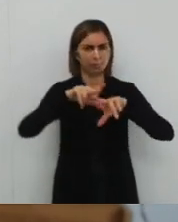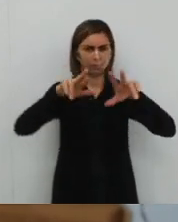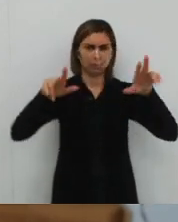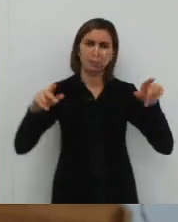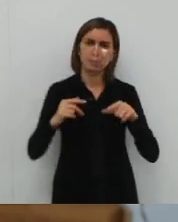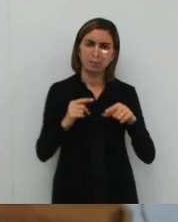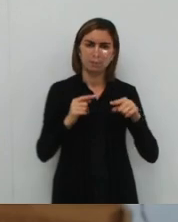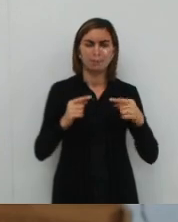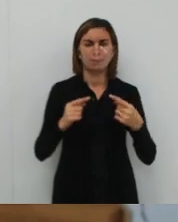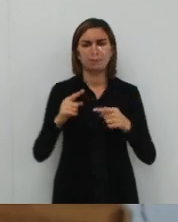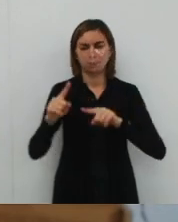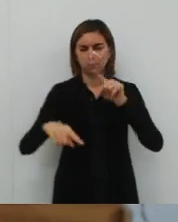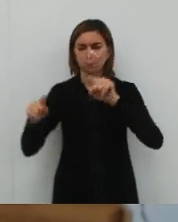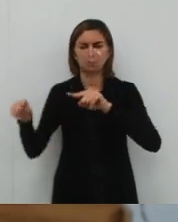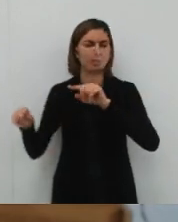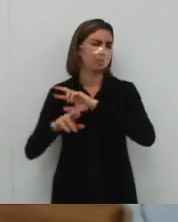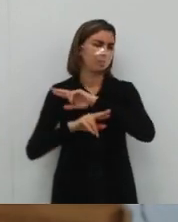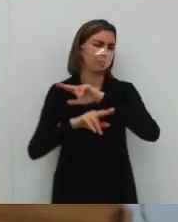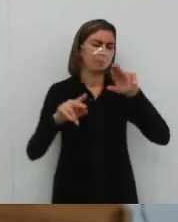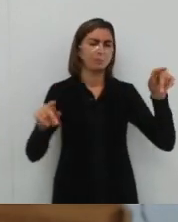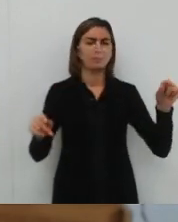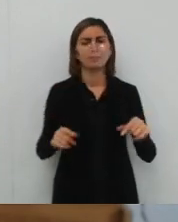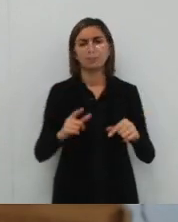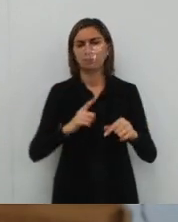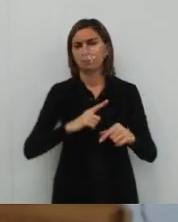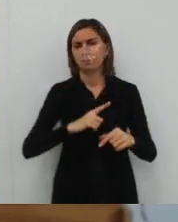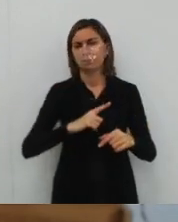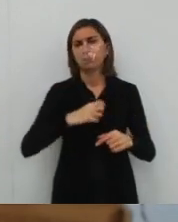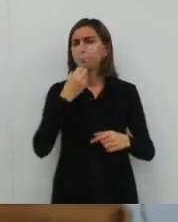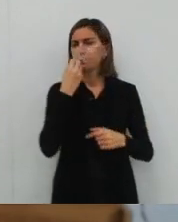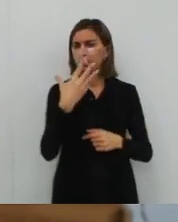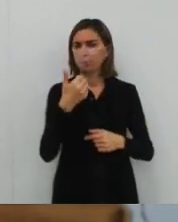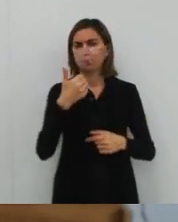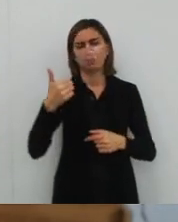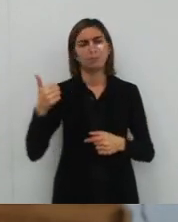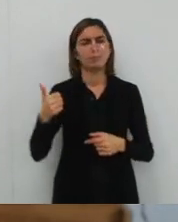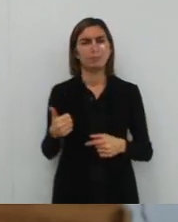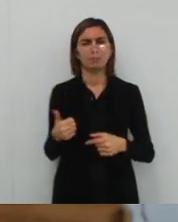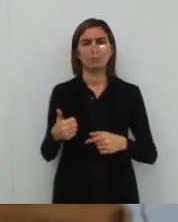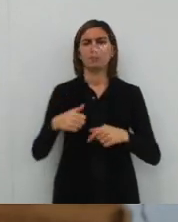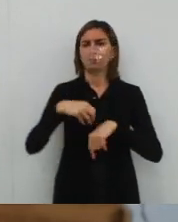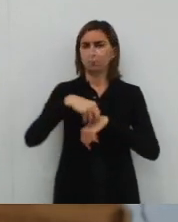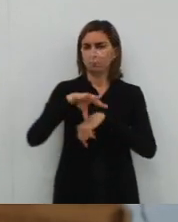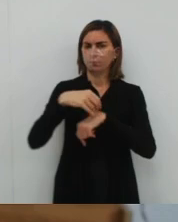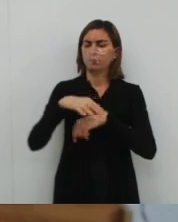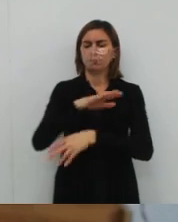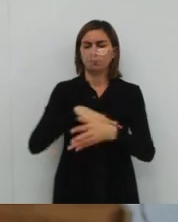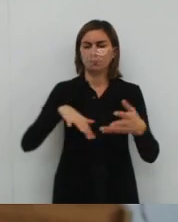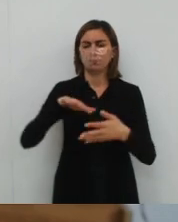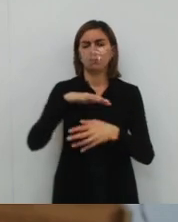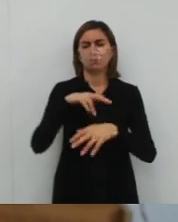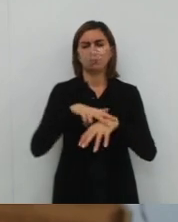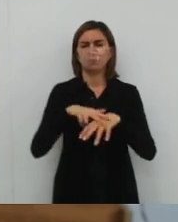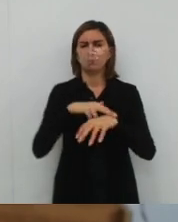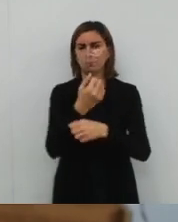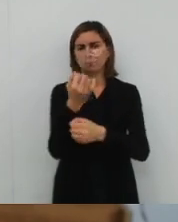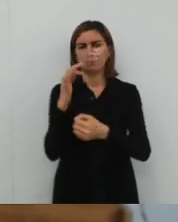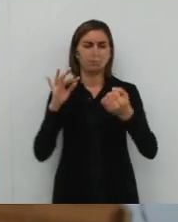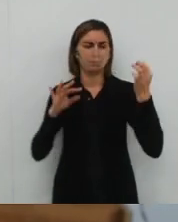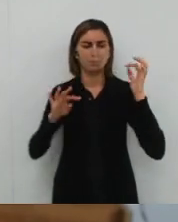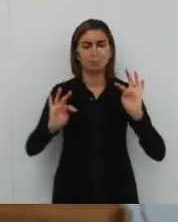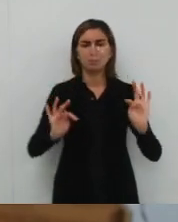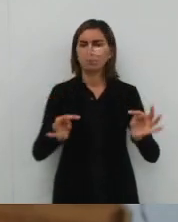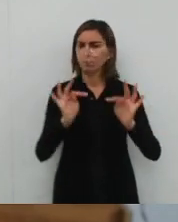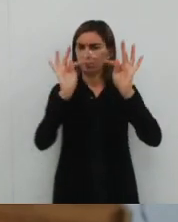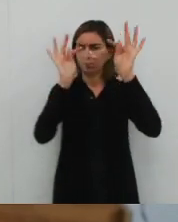Variedades cruzadas. Então, nós temos aí uma série de benefícios trazidos pela Revolução Verde, né? A